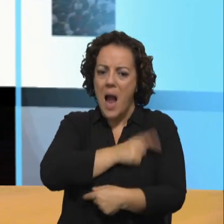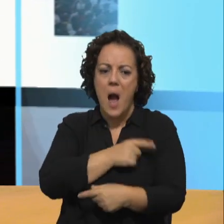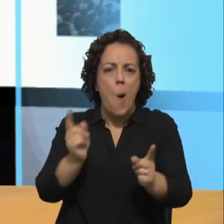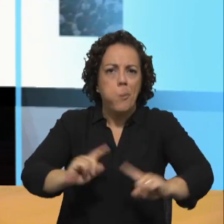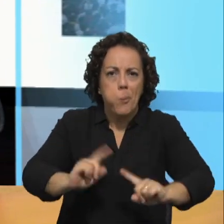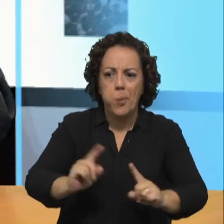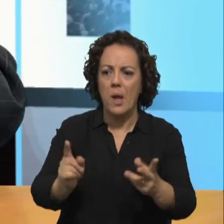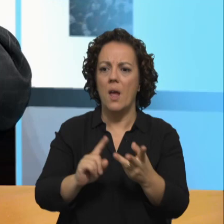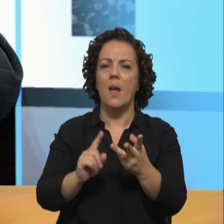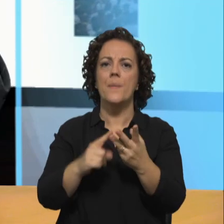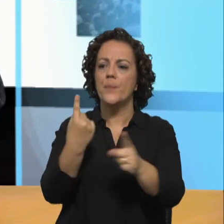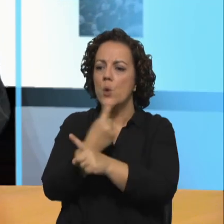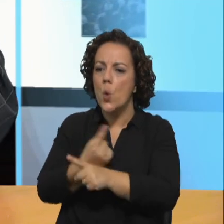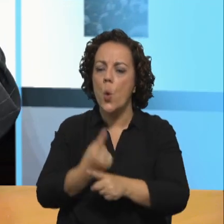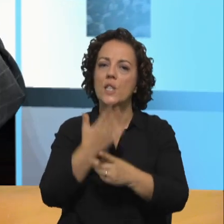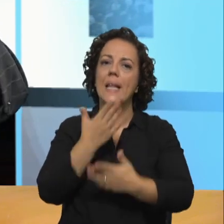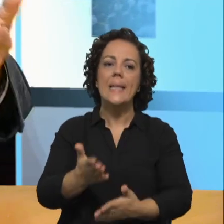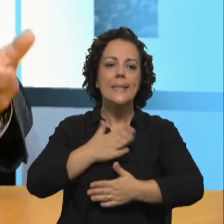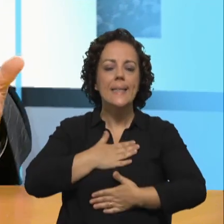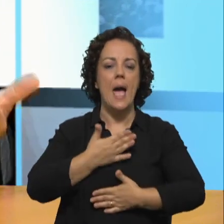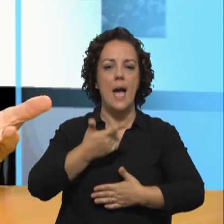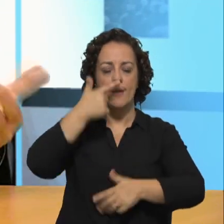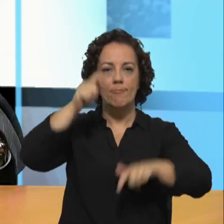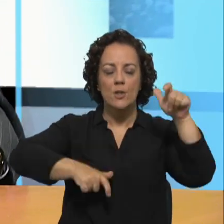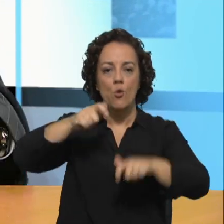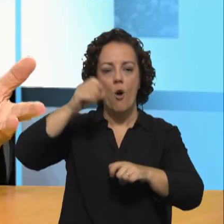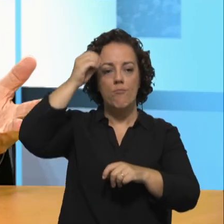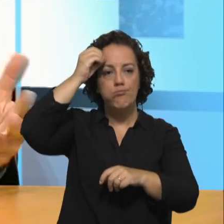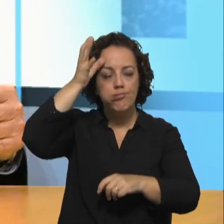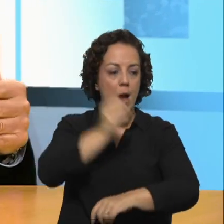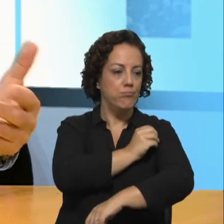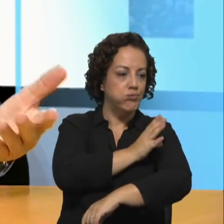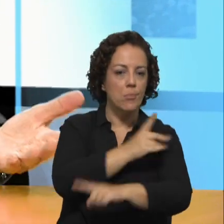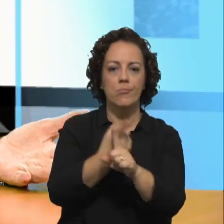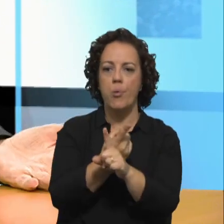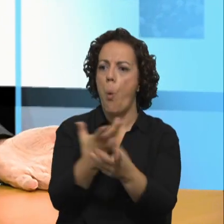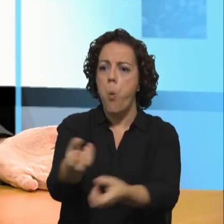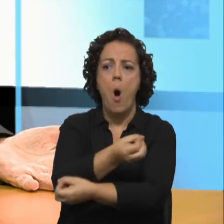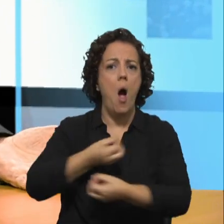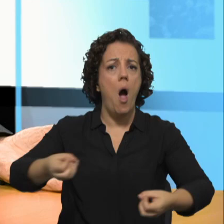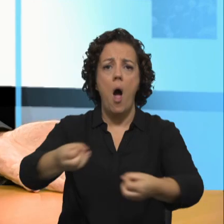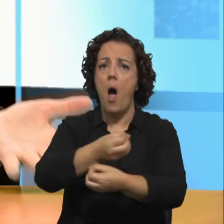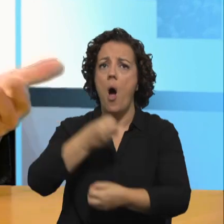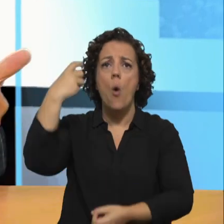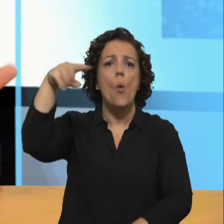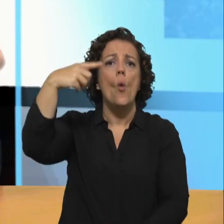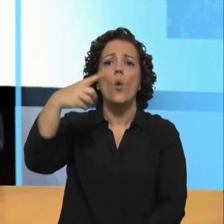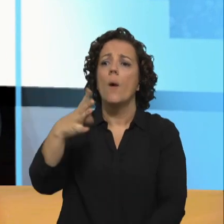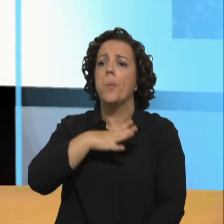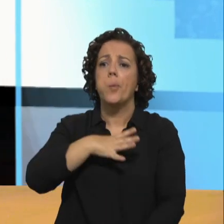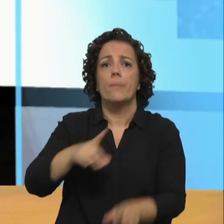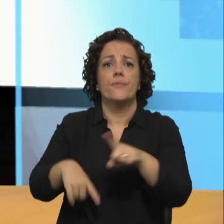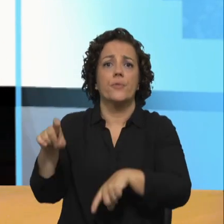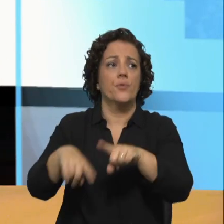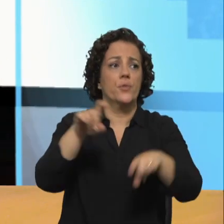de apetrechamentos humanos, acaba por ser, eu não diria saída, o refúgio. E as Nações Unidas